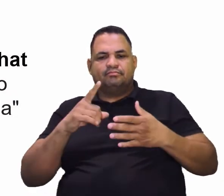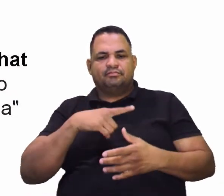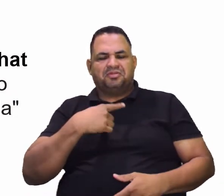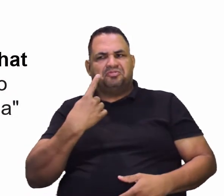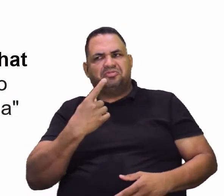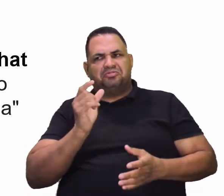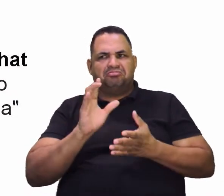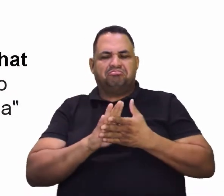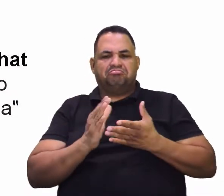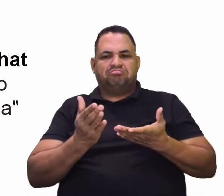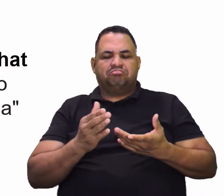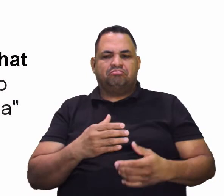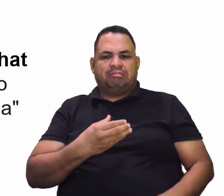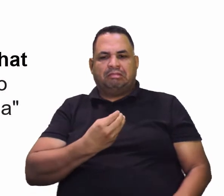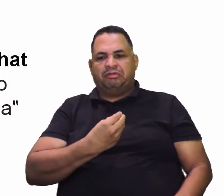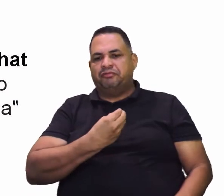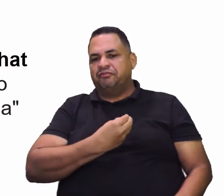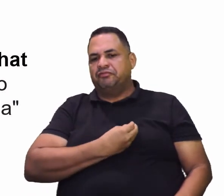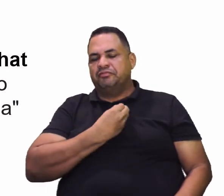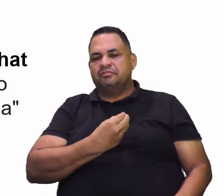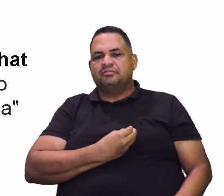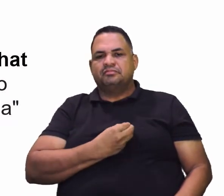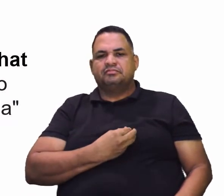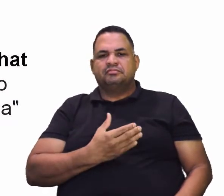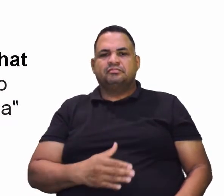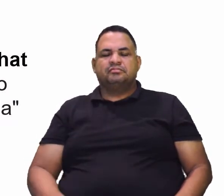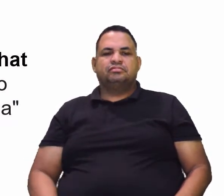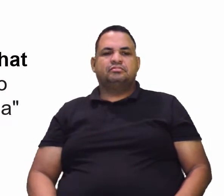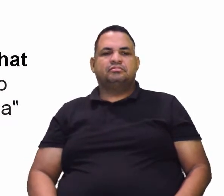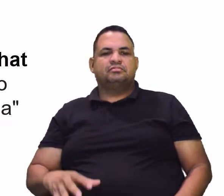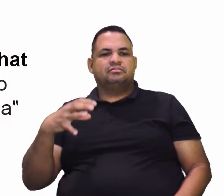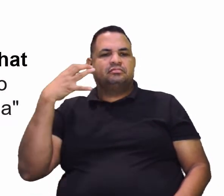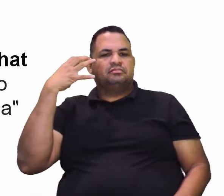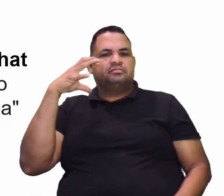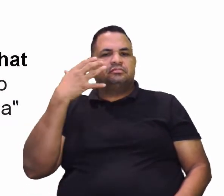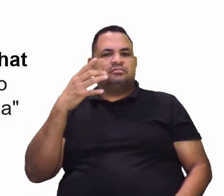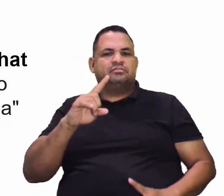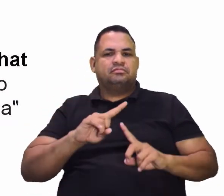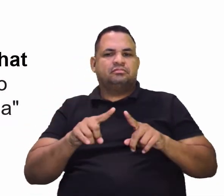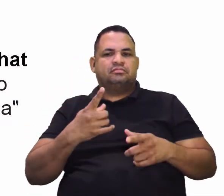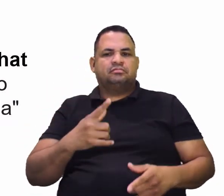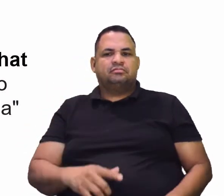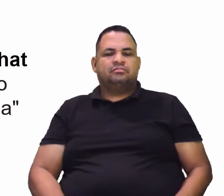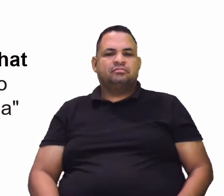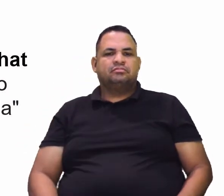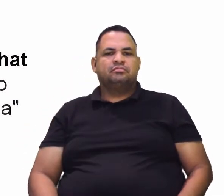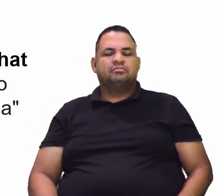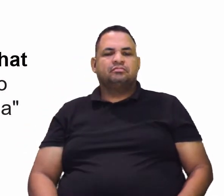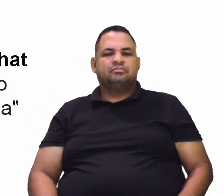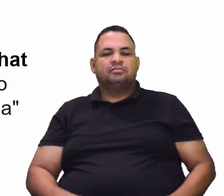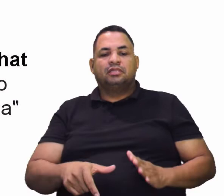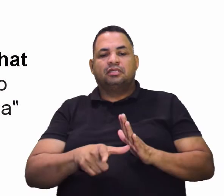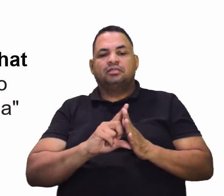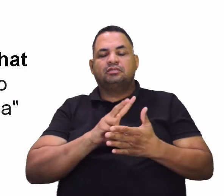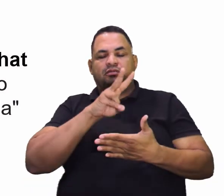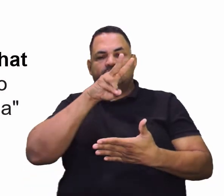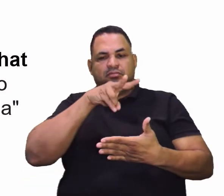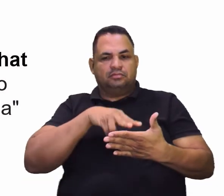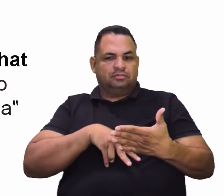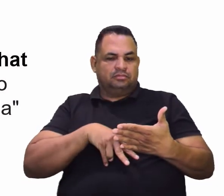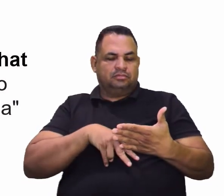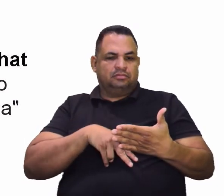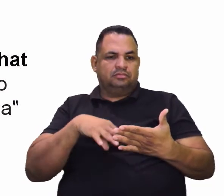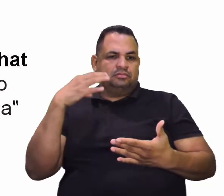outro integrante vivo ainda, não me recordo. E a música eu não sei cantar, mas olha só, antes de a gente ler